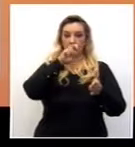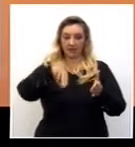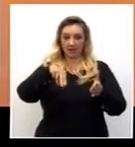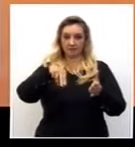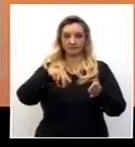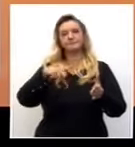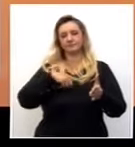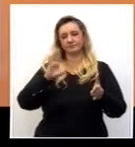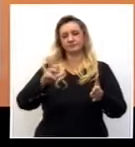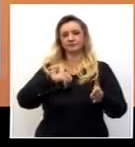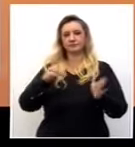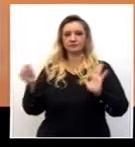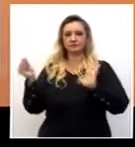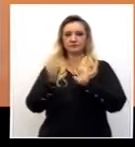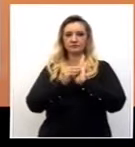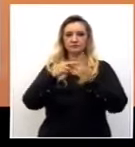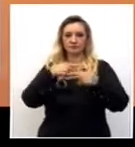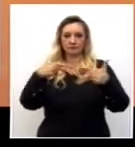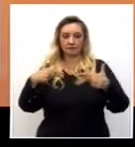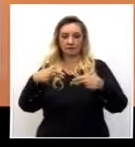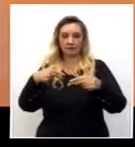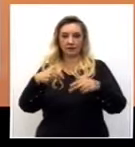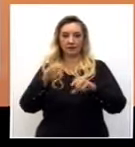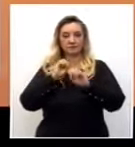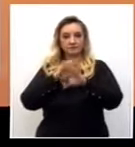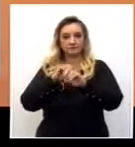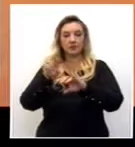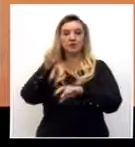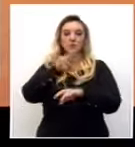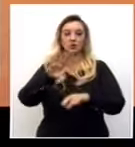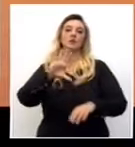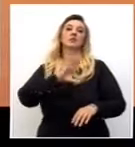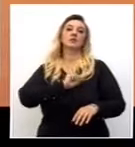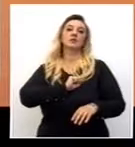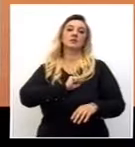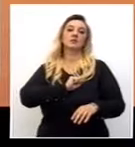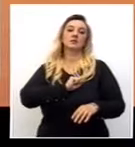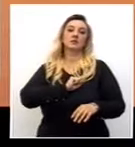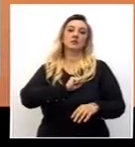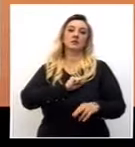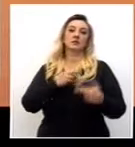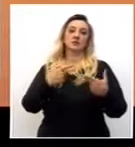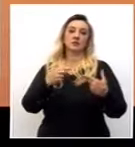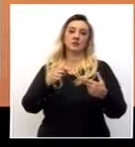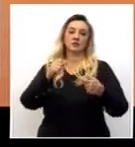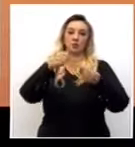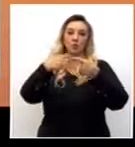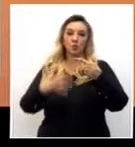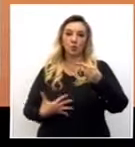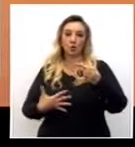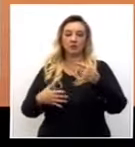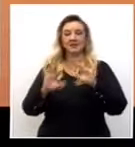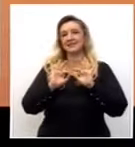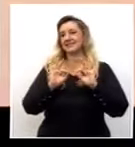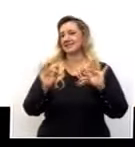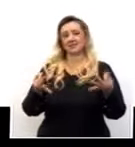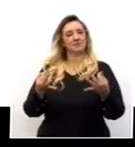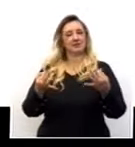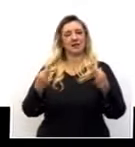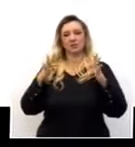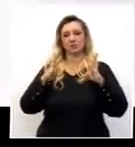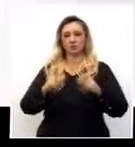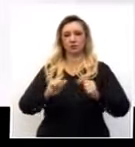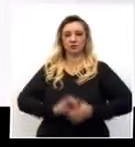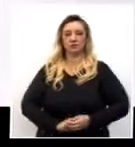Para todas essas ferramentas educacionais, eu gosto de utilizar o meu login com a conta Google, para simplificar todo o